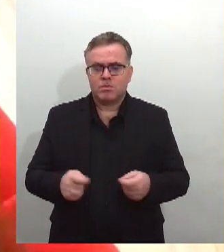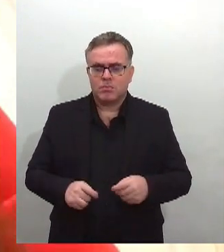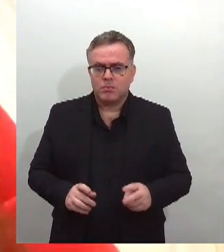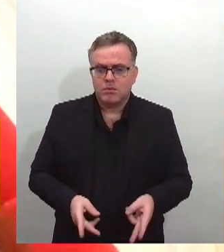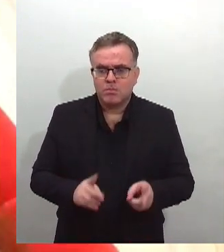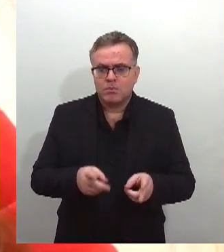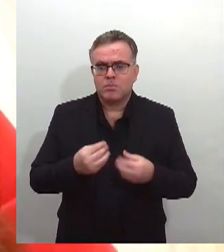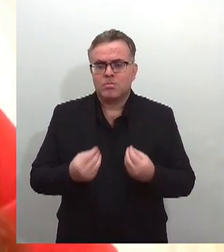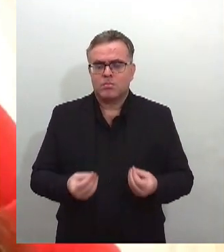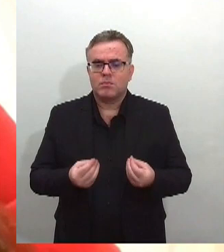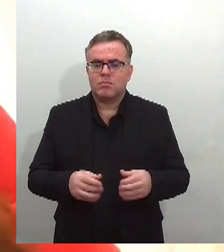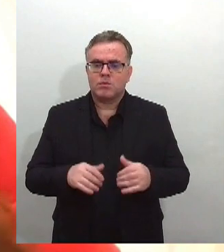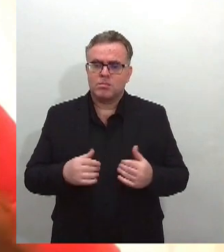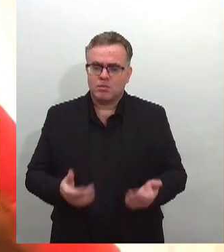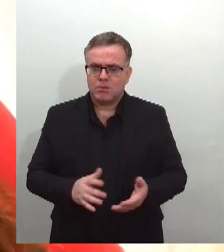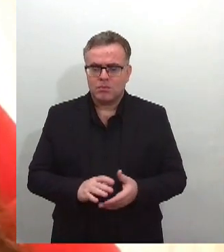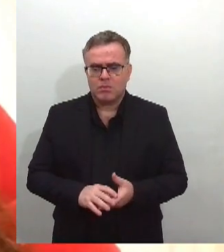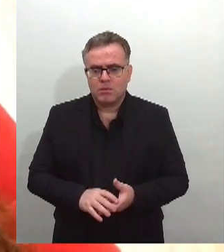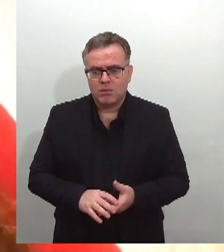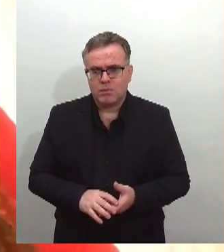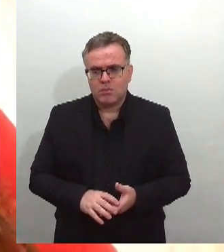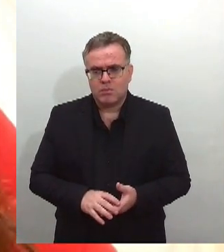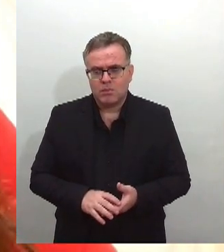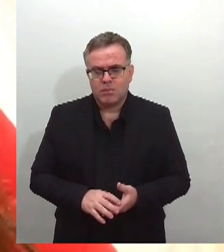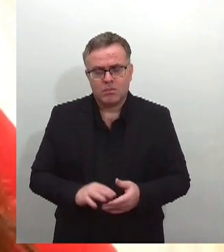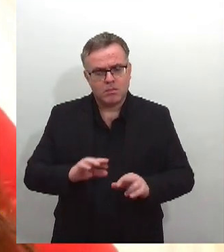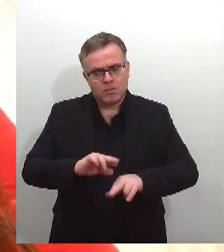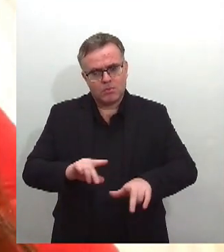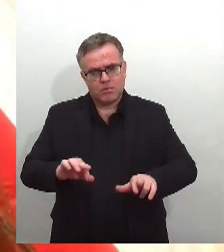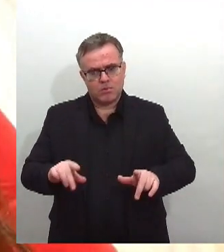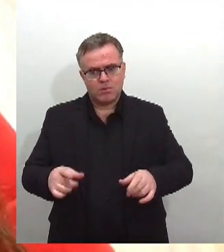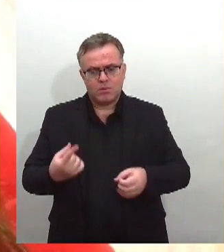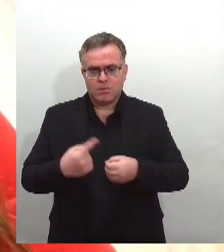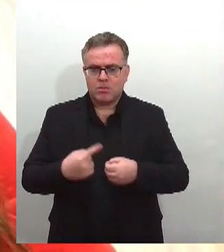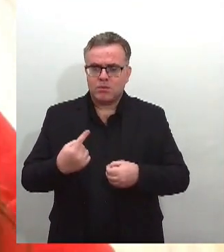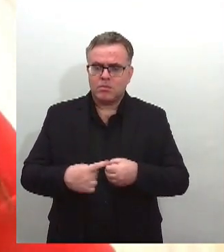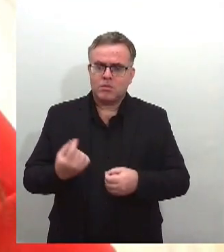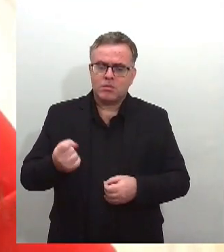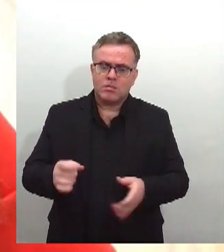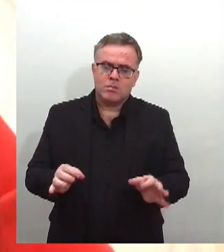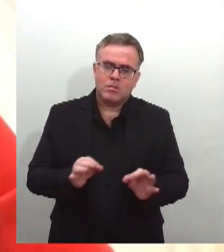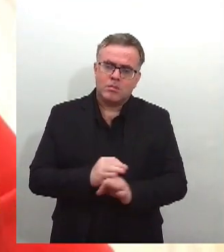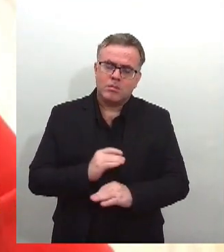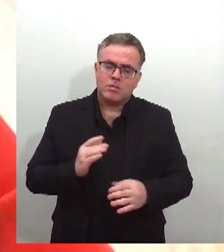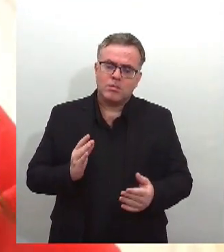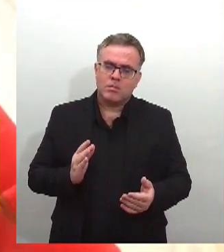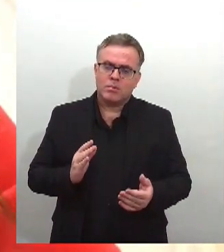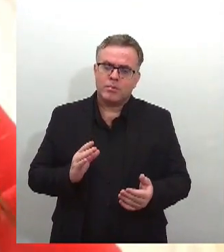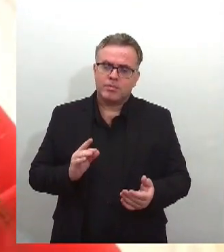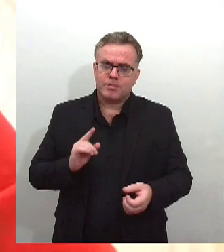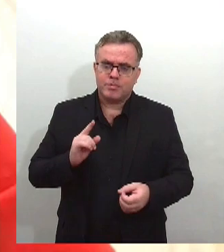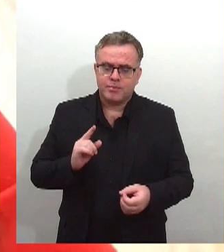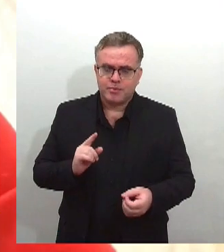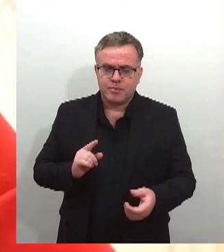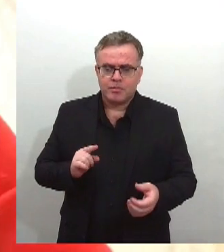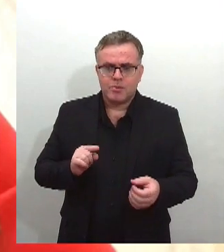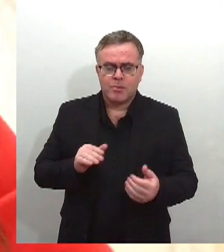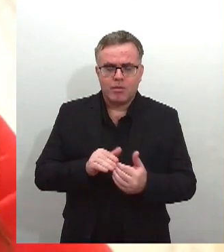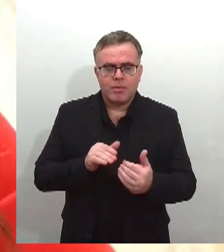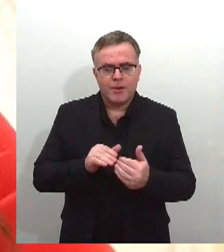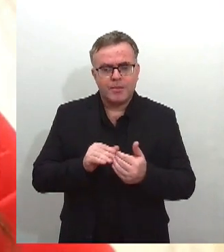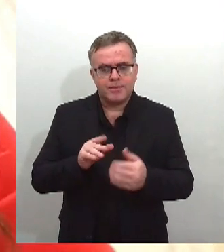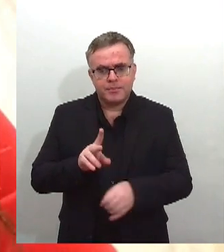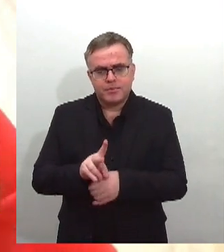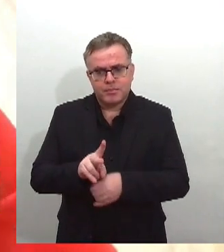tem sido montado em vários municípios aqui do estado e que visa, dentre outras coisas também, dar atendimento jurídico a essa